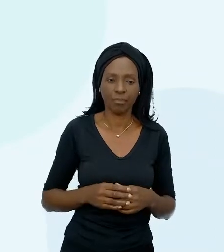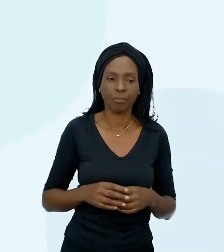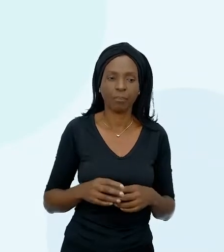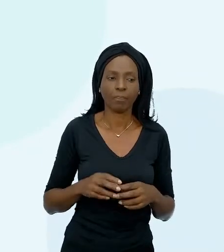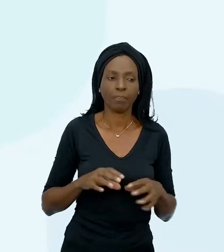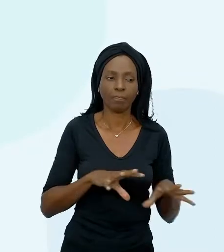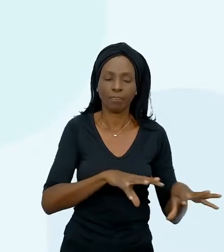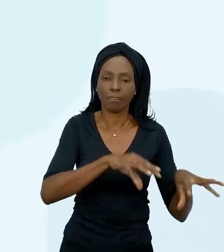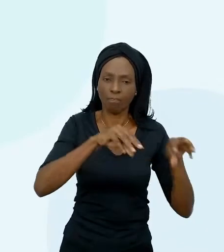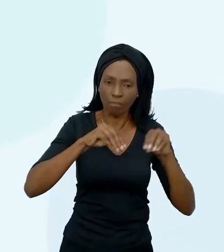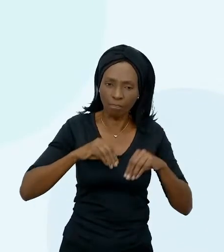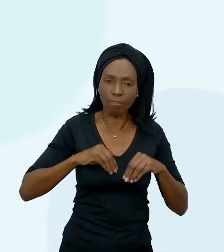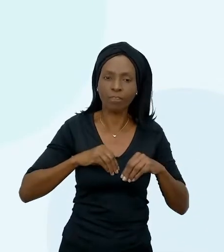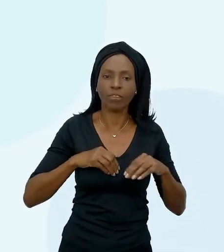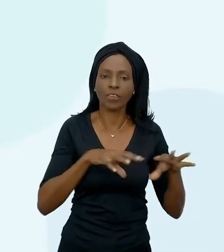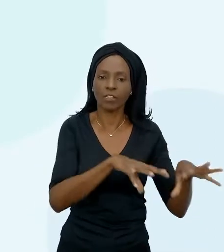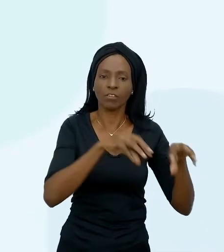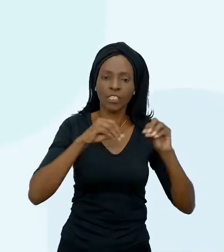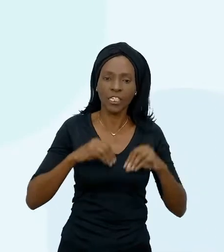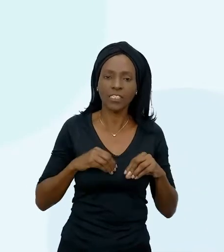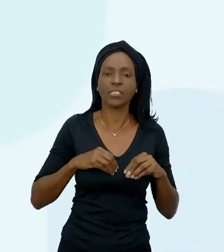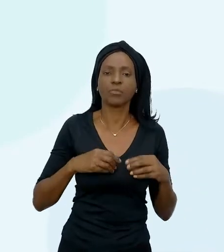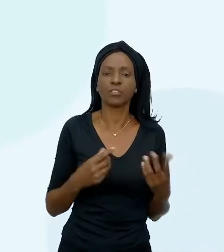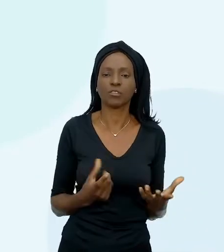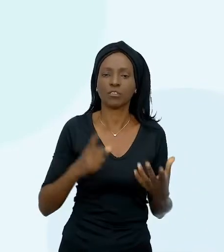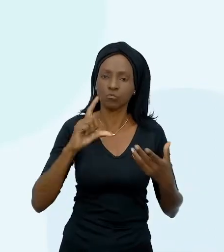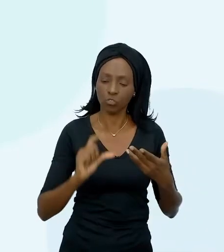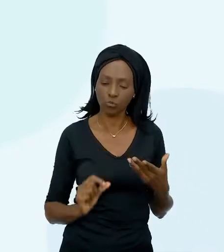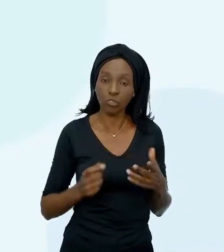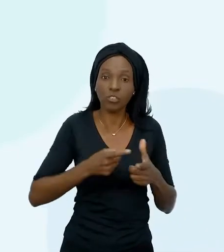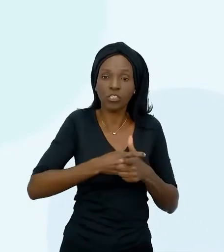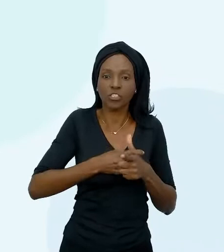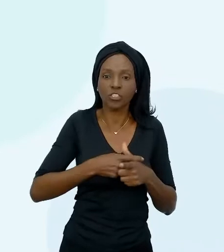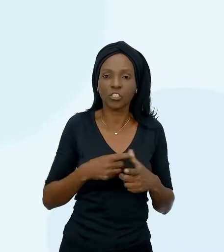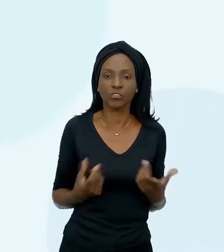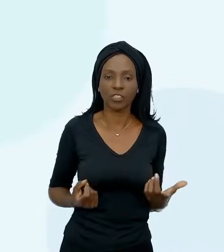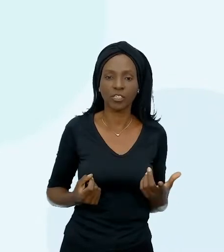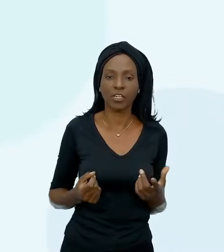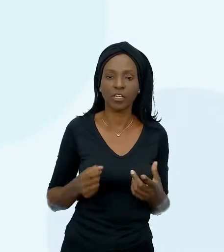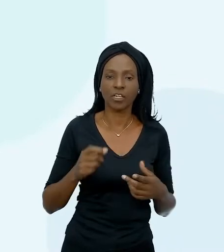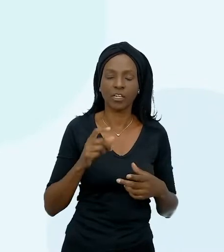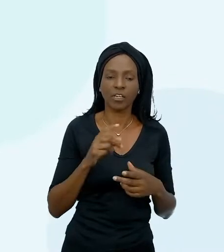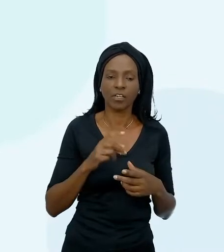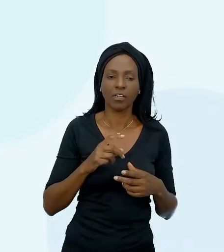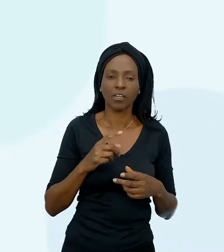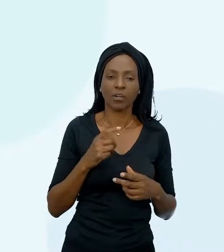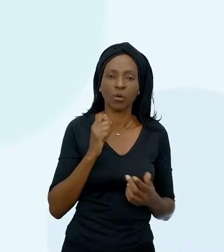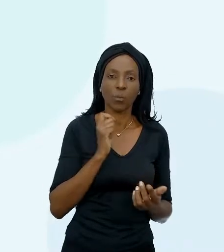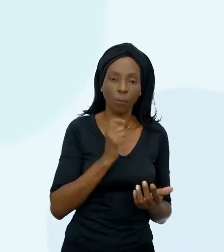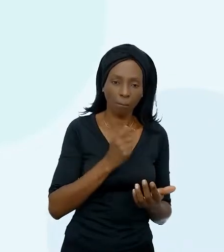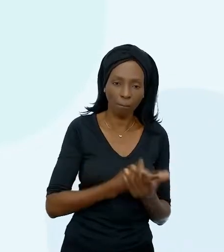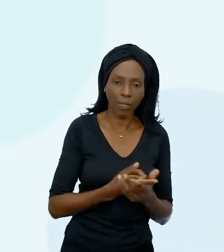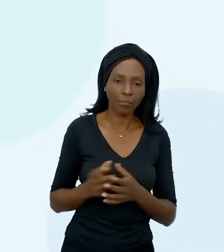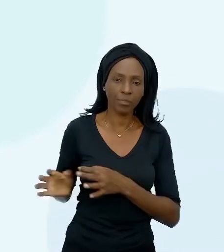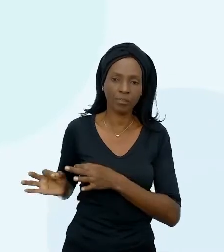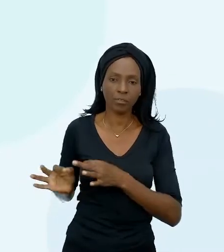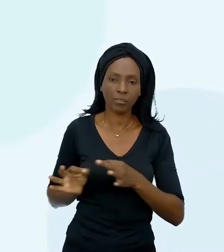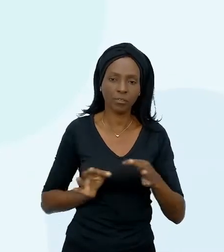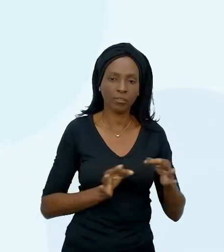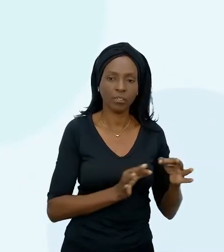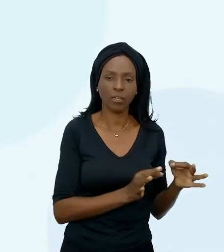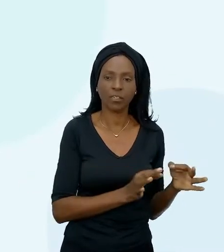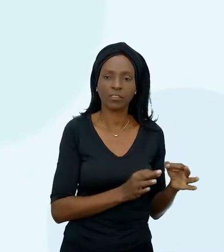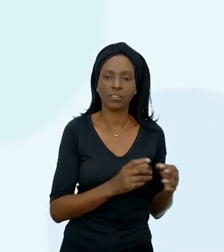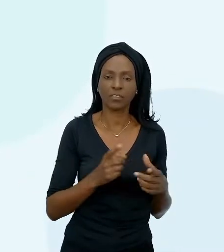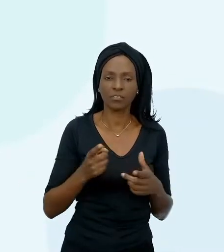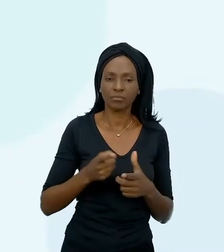gente vai diminuindo a nossa dívida. De extinção de uma dívida por meio de pagamentos periódicos. E essa dívida